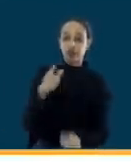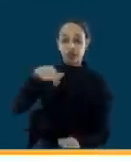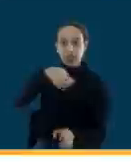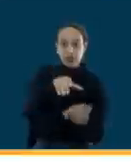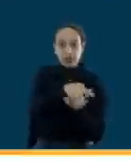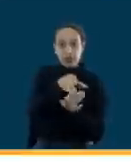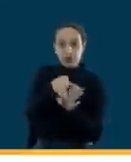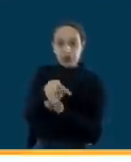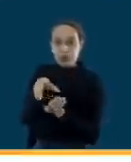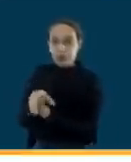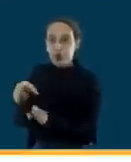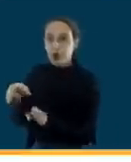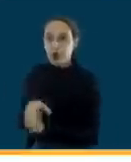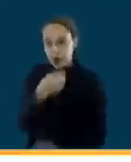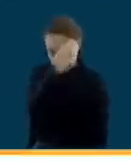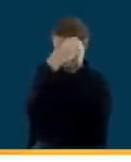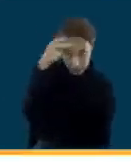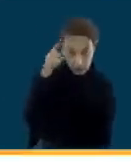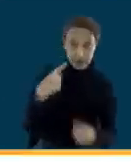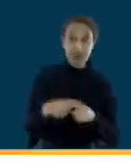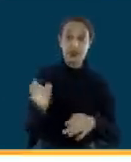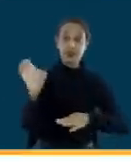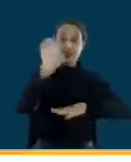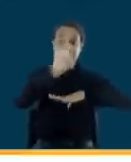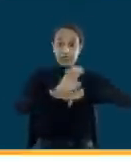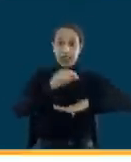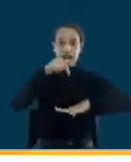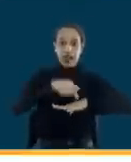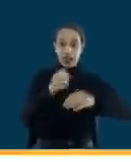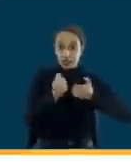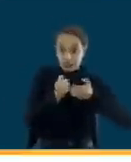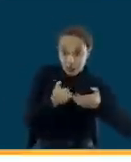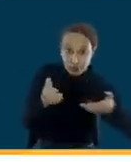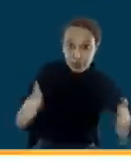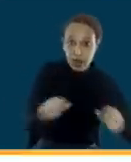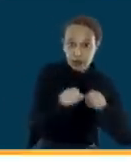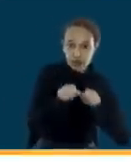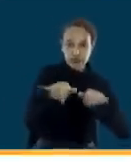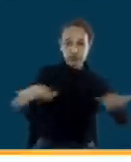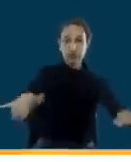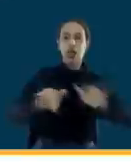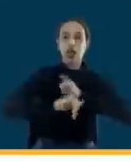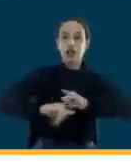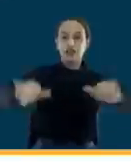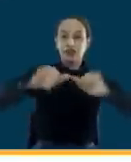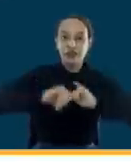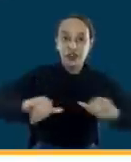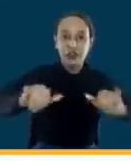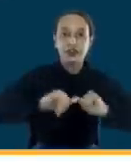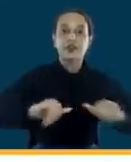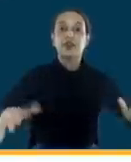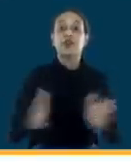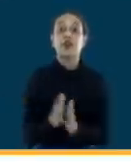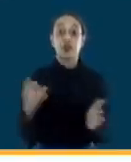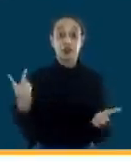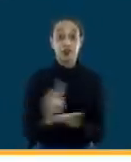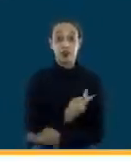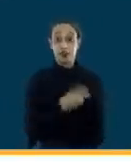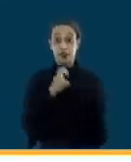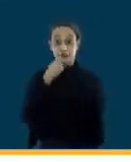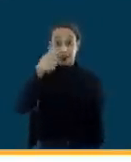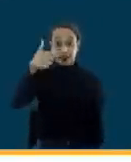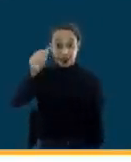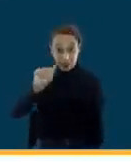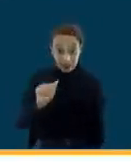porque os estados têm sido pontos irradiadores de muita informação. Como são 5.570, nós temos feito uma